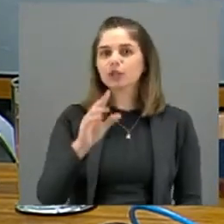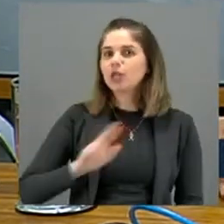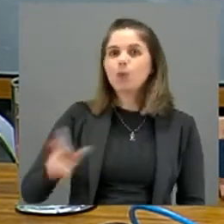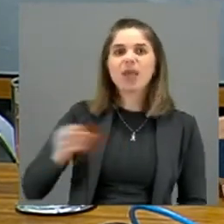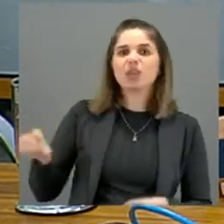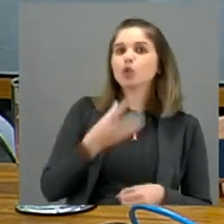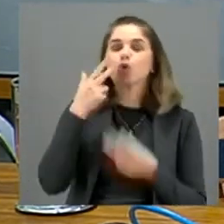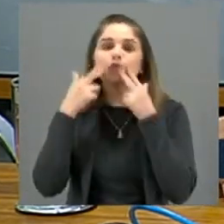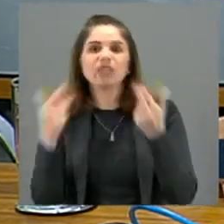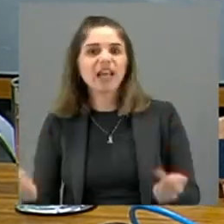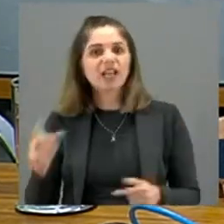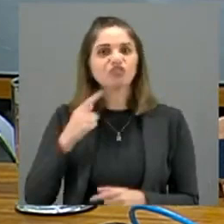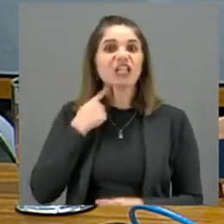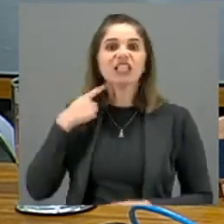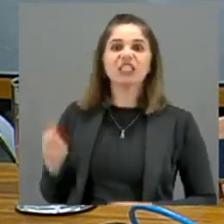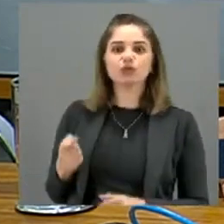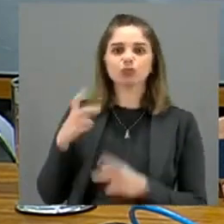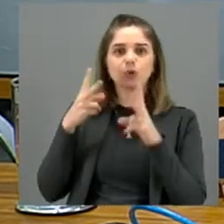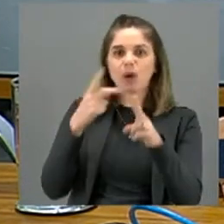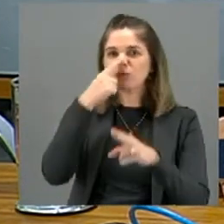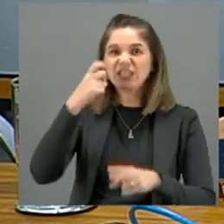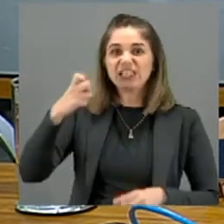eles criam.